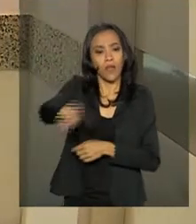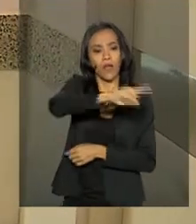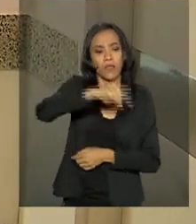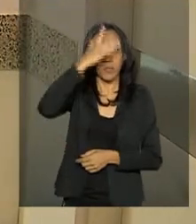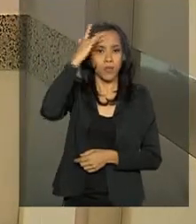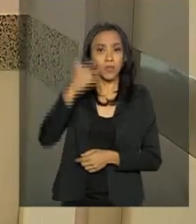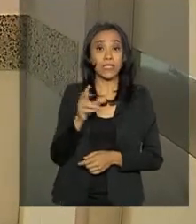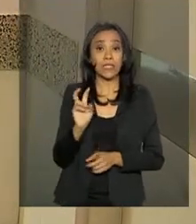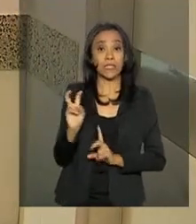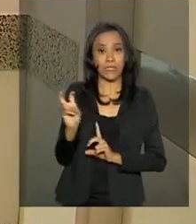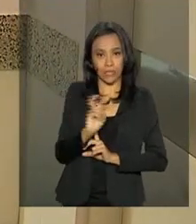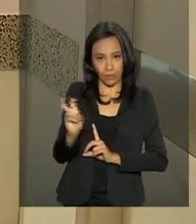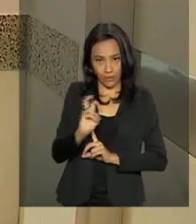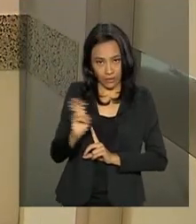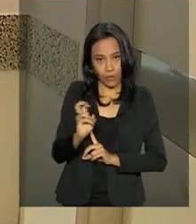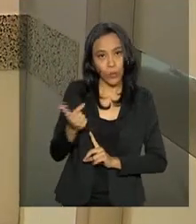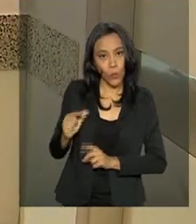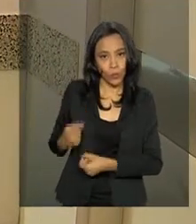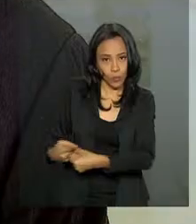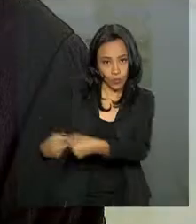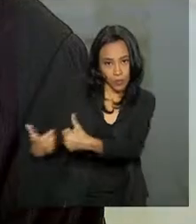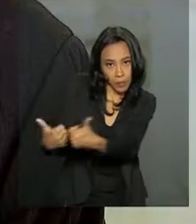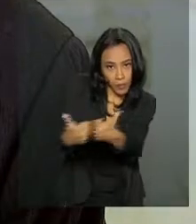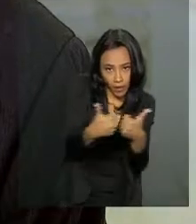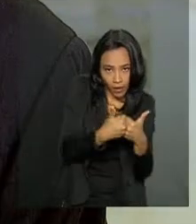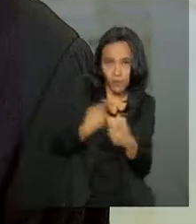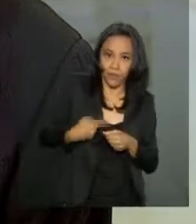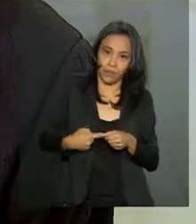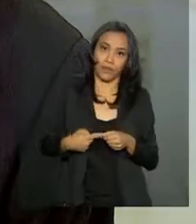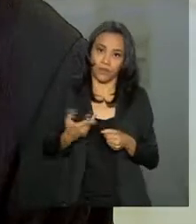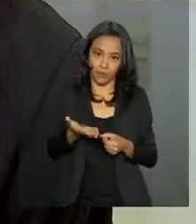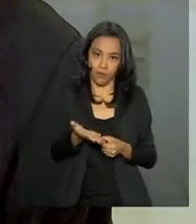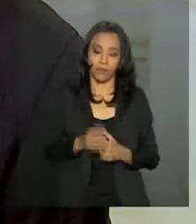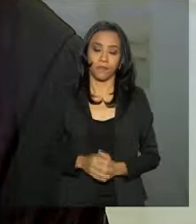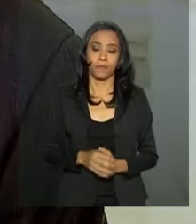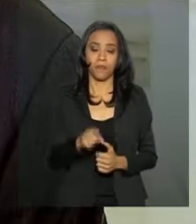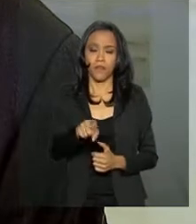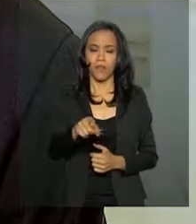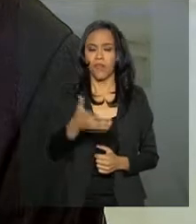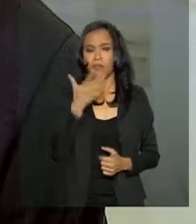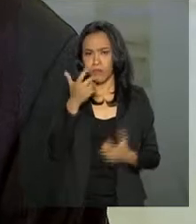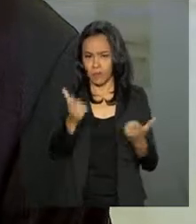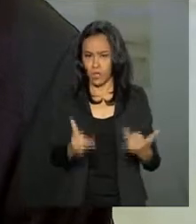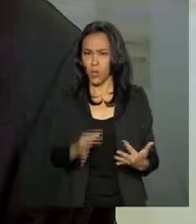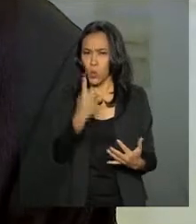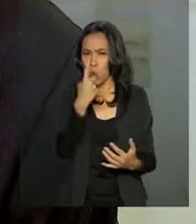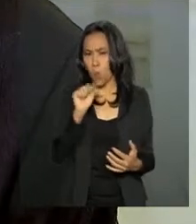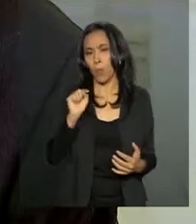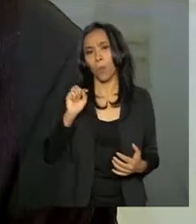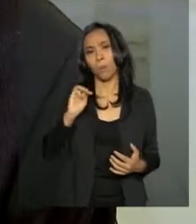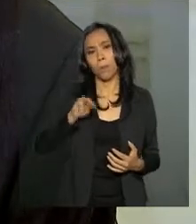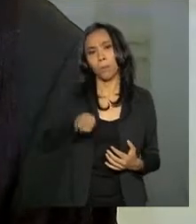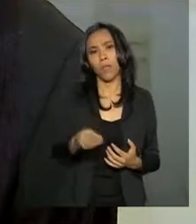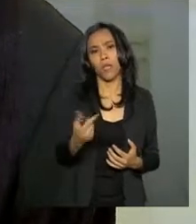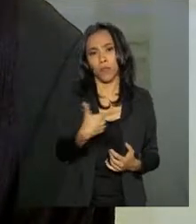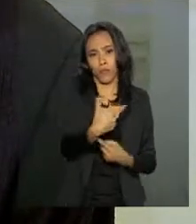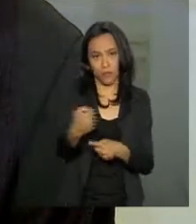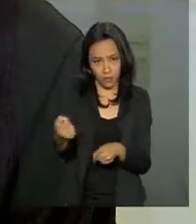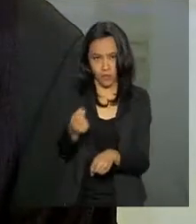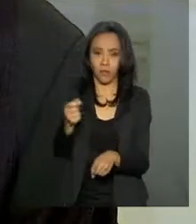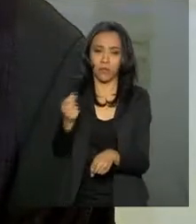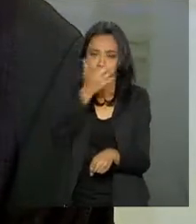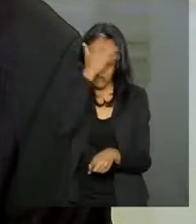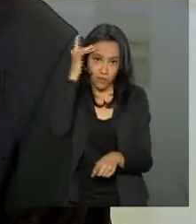55 outros municípios possam estar com uma população abrange em torno de 1 milhão e 200 mil pessoas que